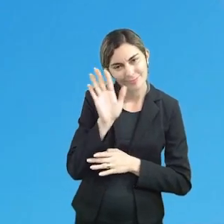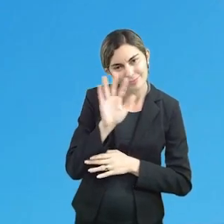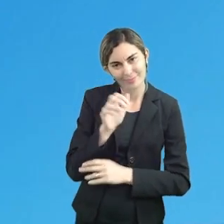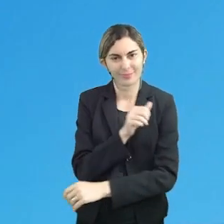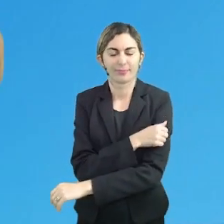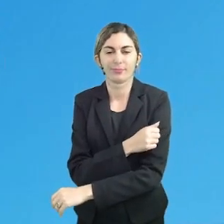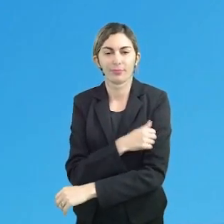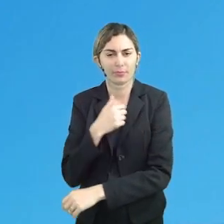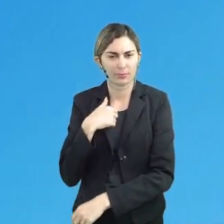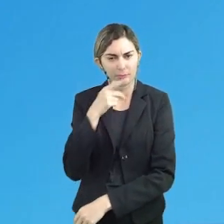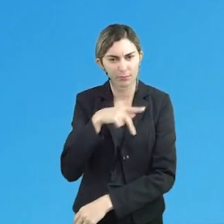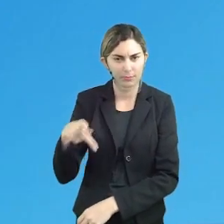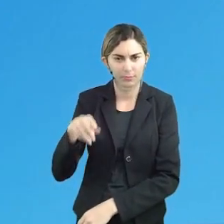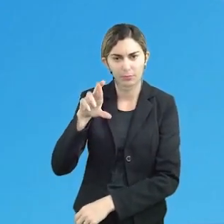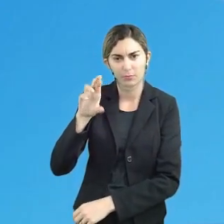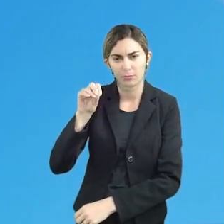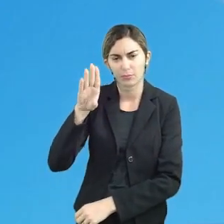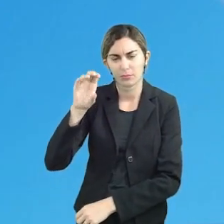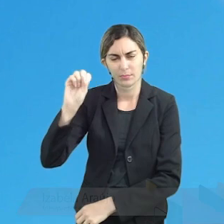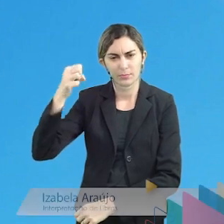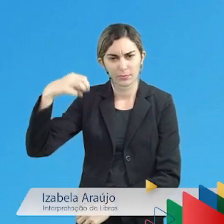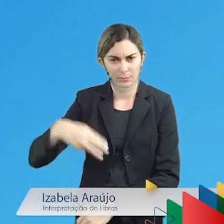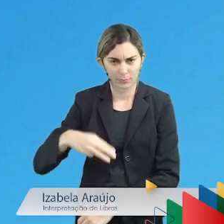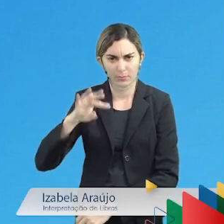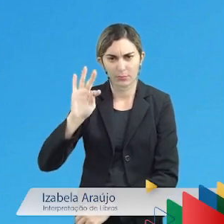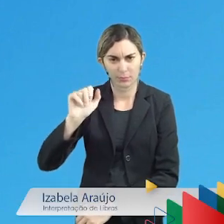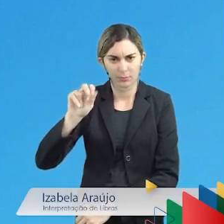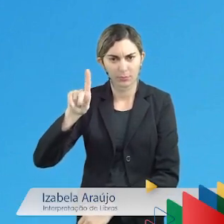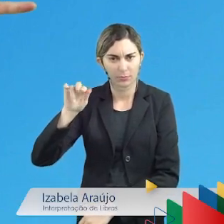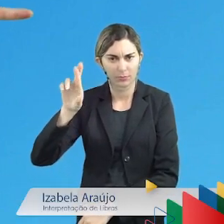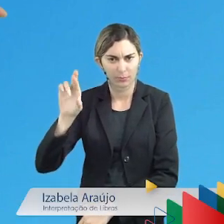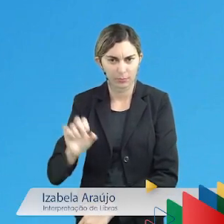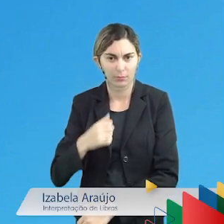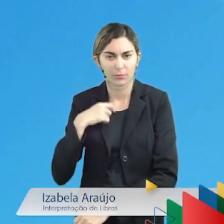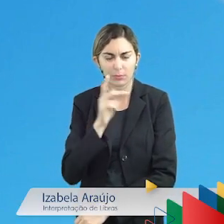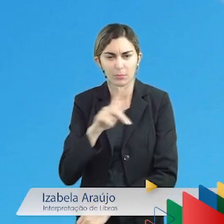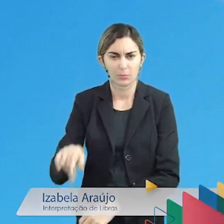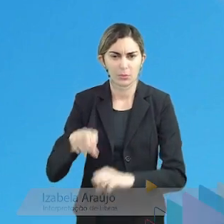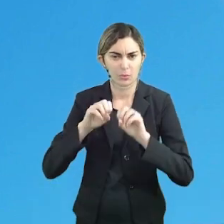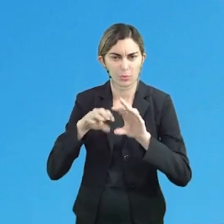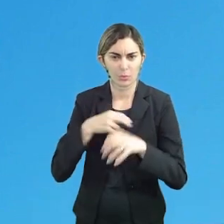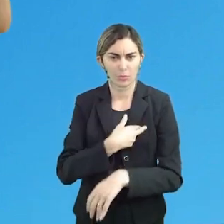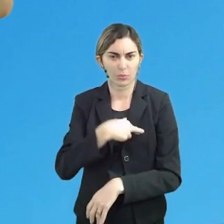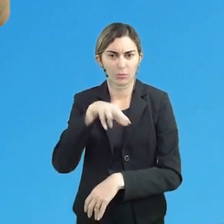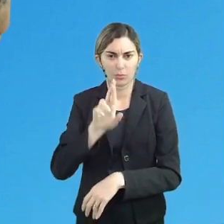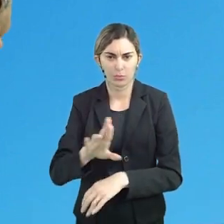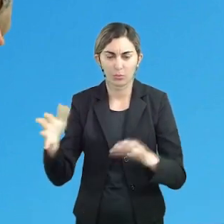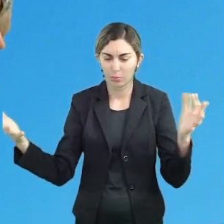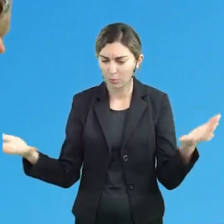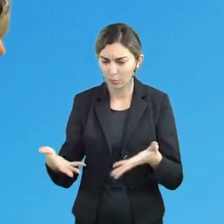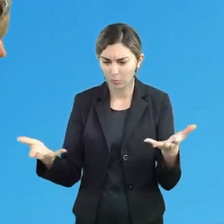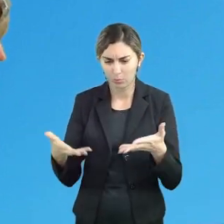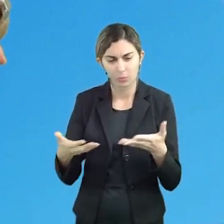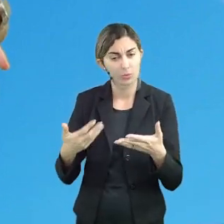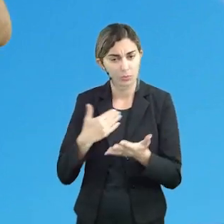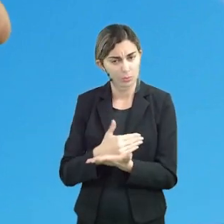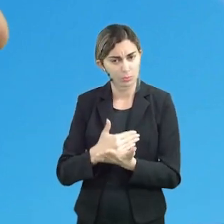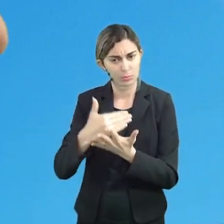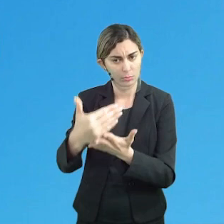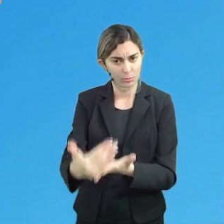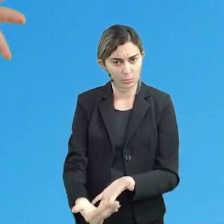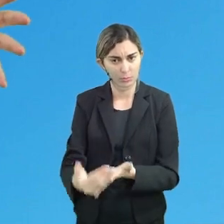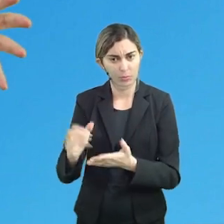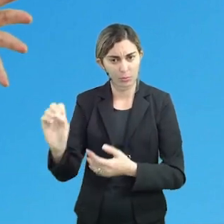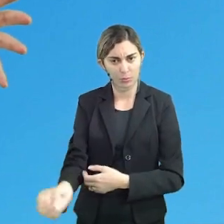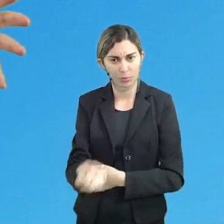Olá, estudantes! Eu sou o professor Robson Anselmo Tavares, professor de ensino religioso, e hoje vamos começar